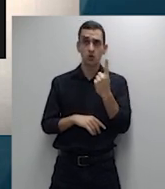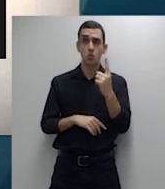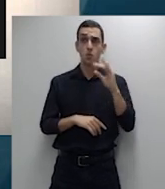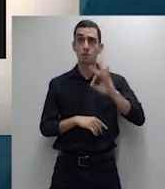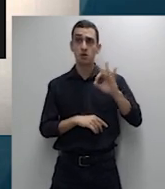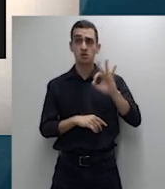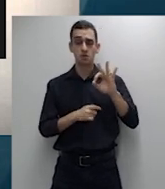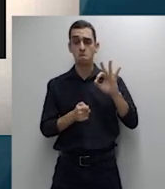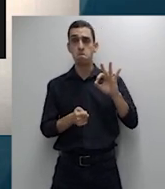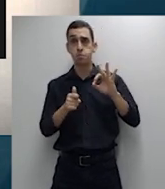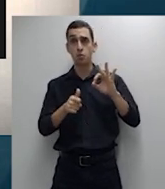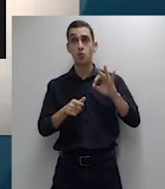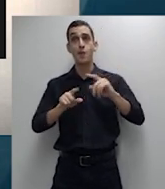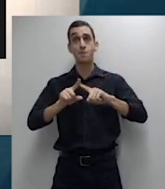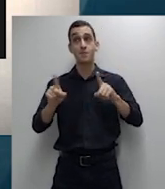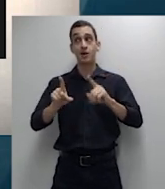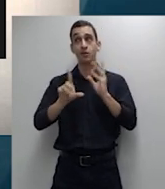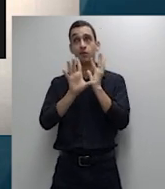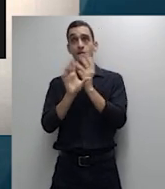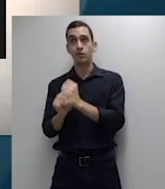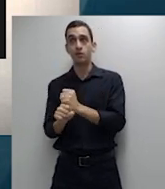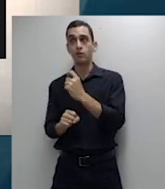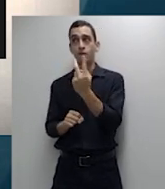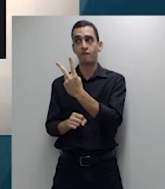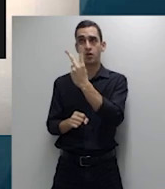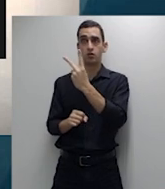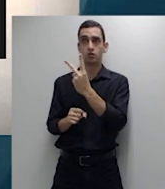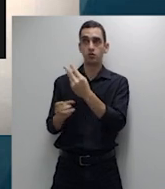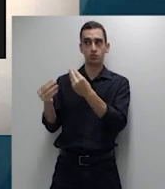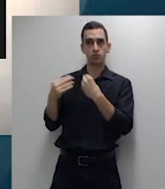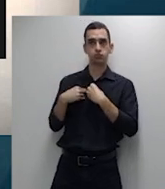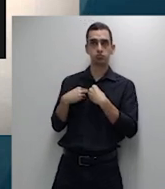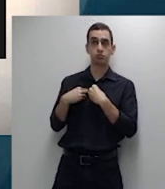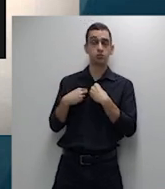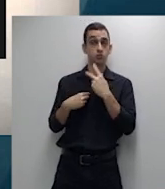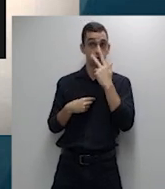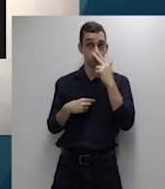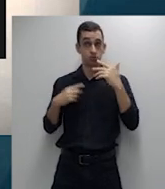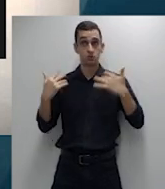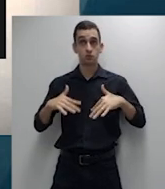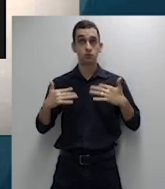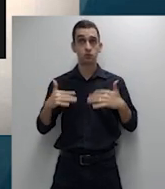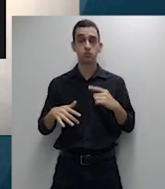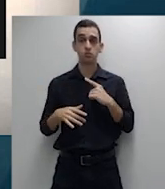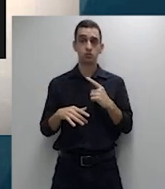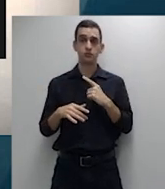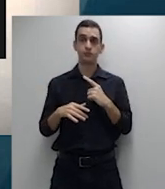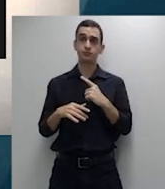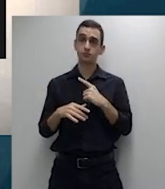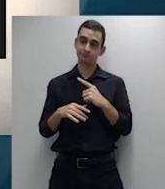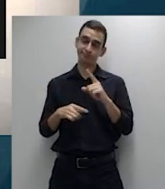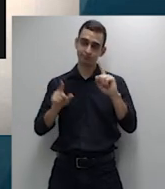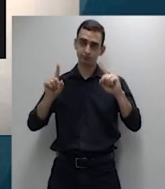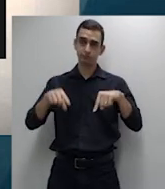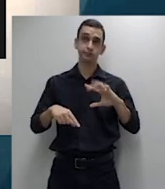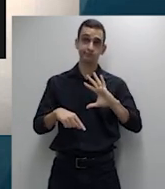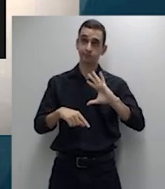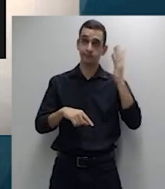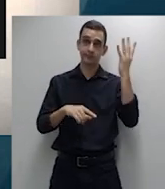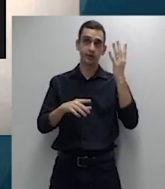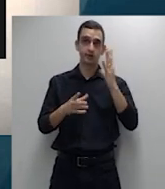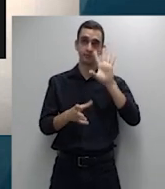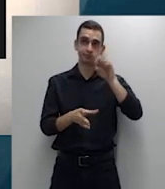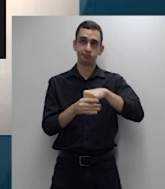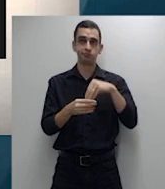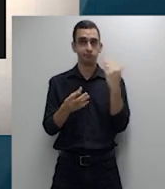Quando se considera radical ele se revela nos tanto distante do que realmente acontece nas ações